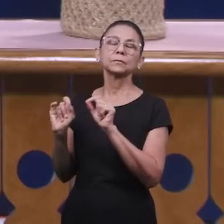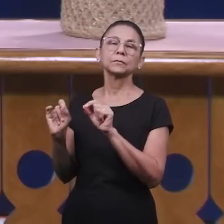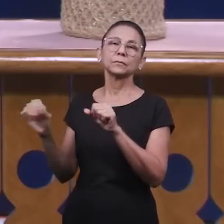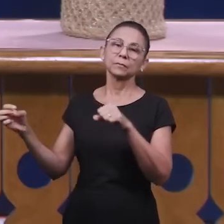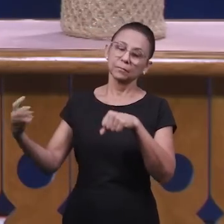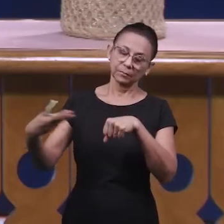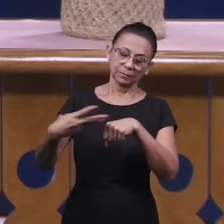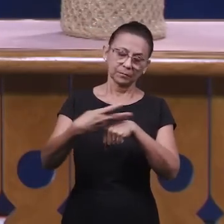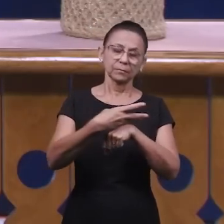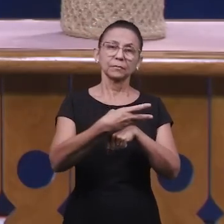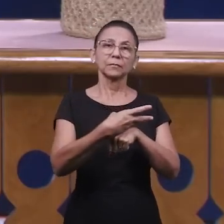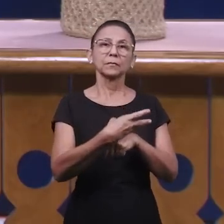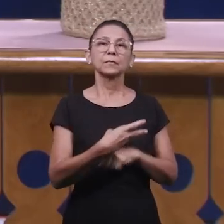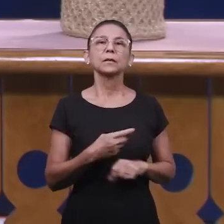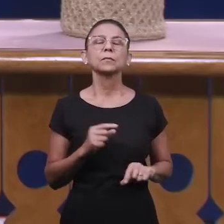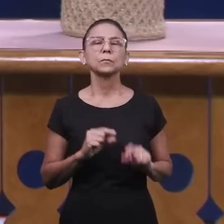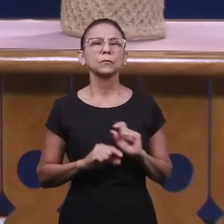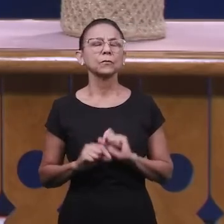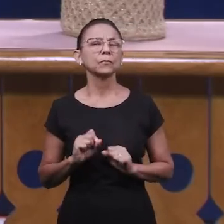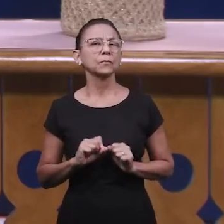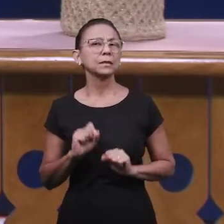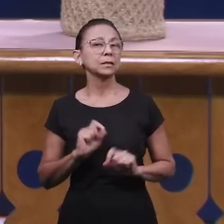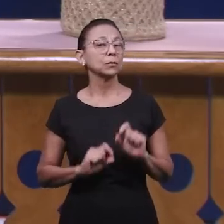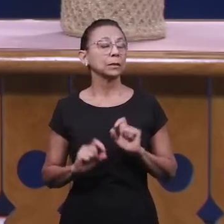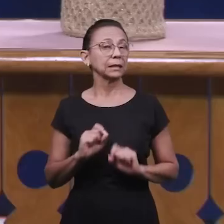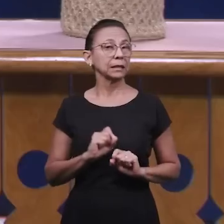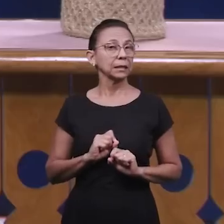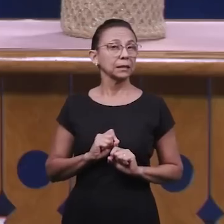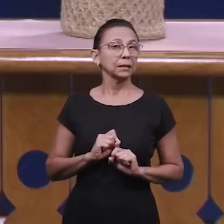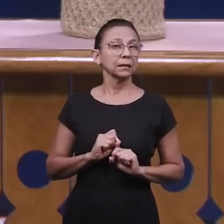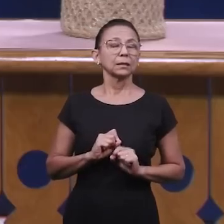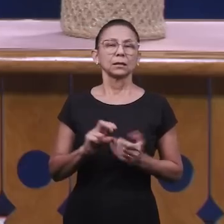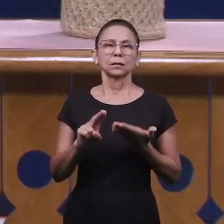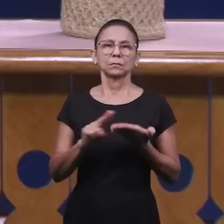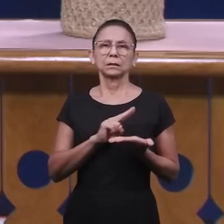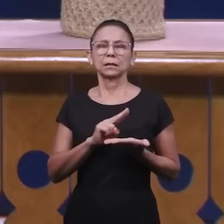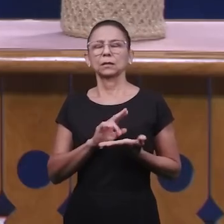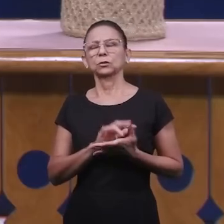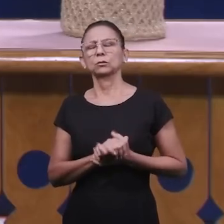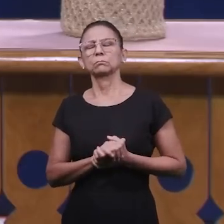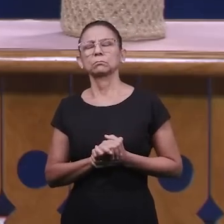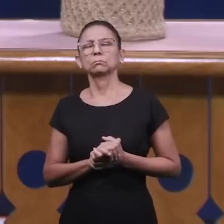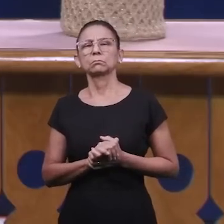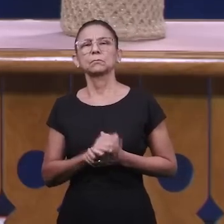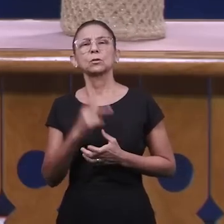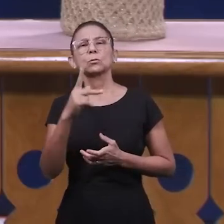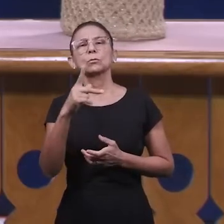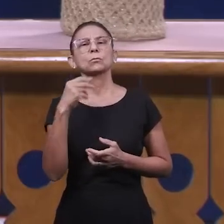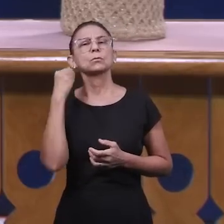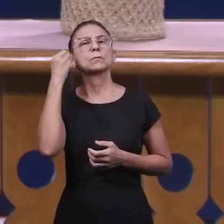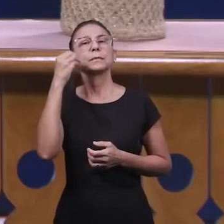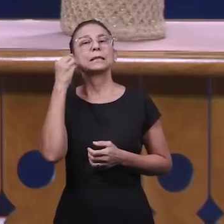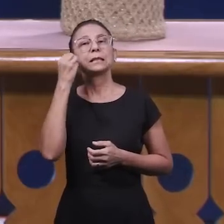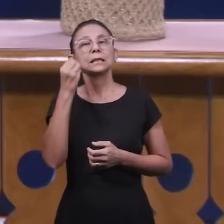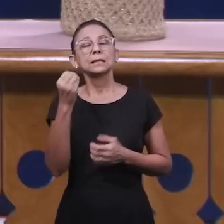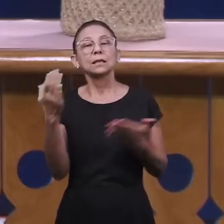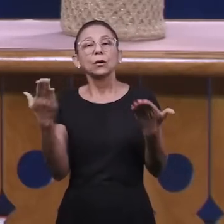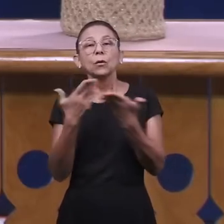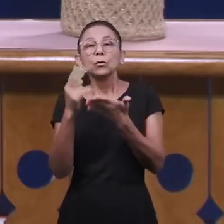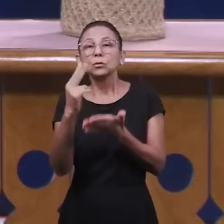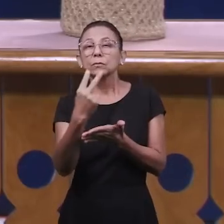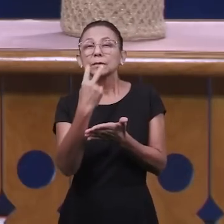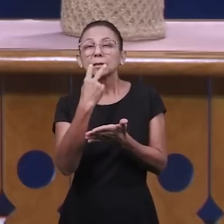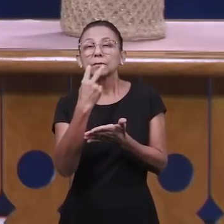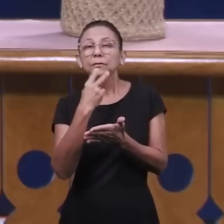receber e ler a sua participação. Será uma bênção para nós se você interagir conosco, tá? E